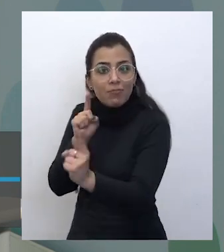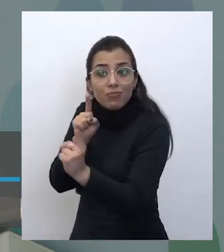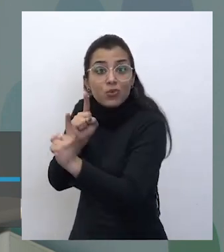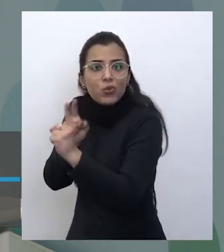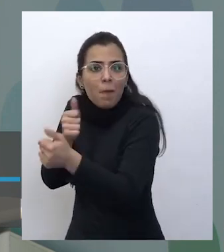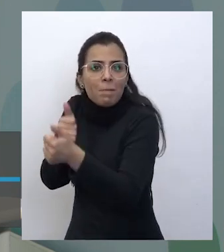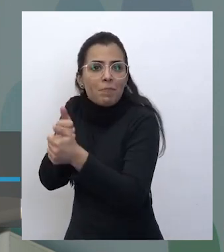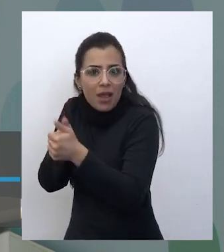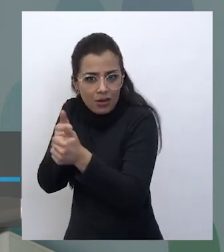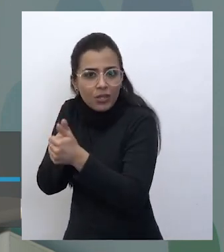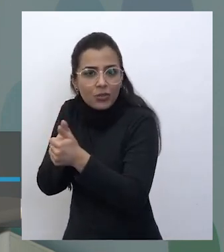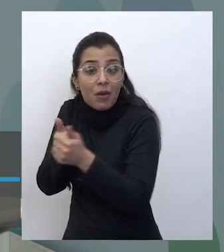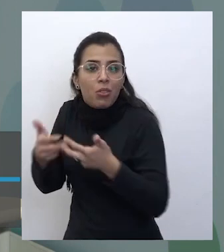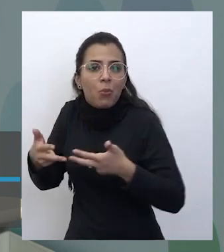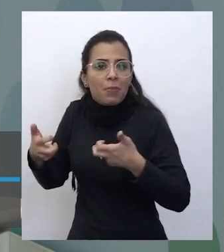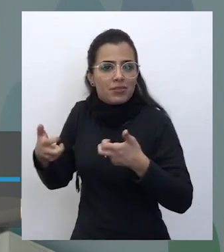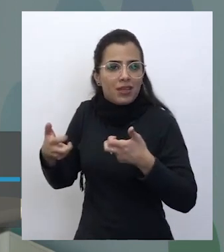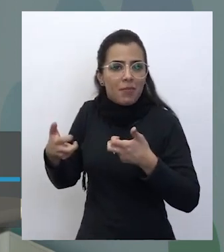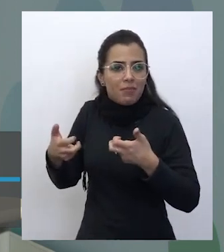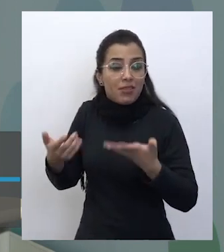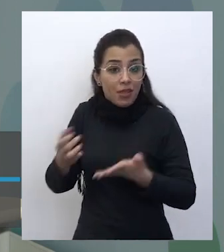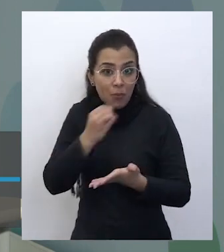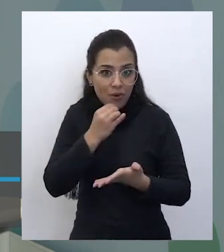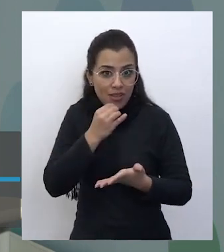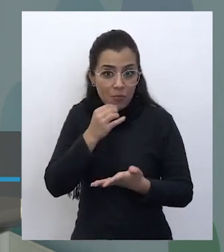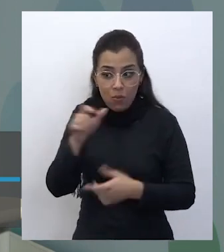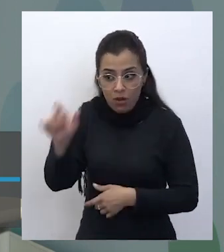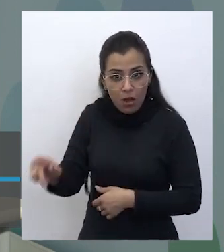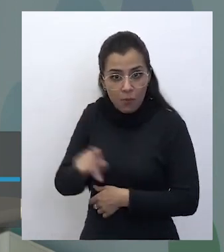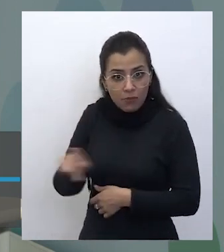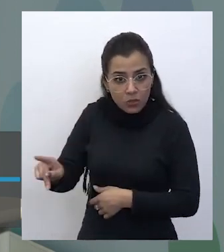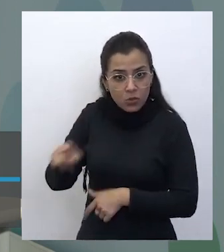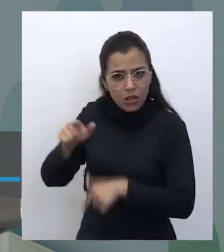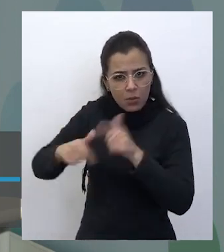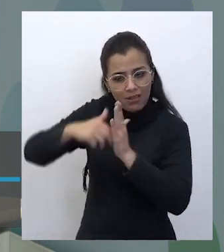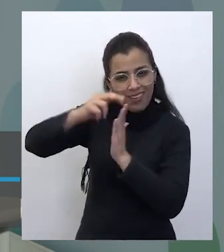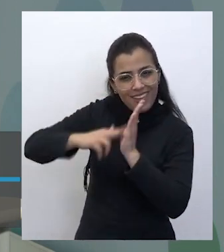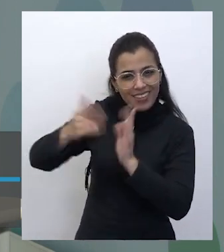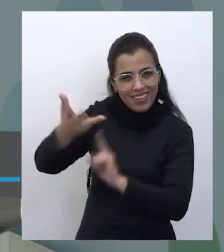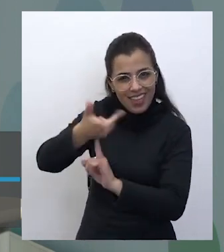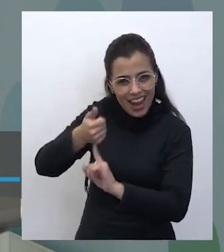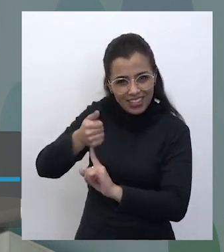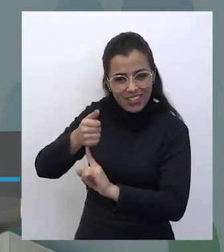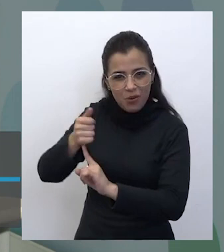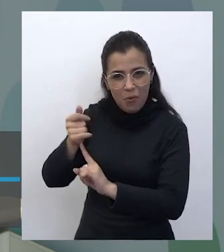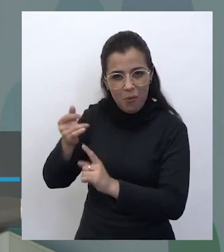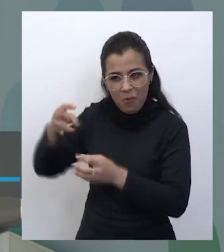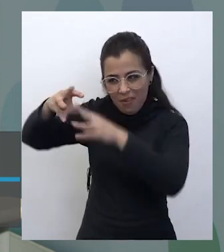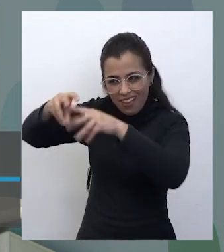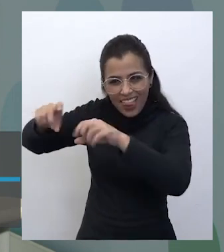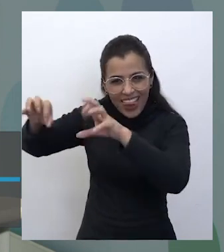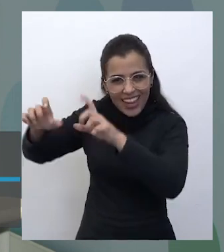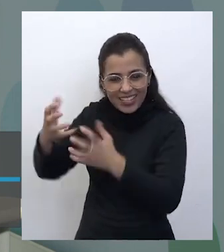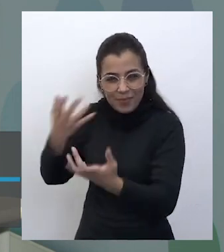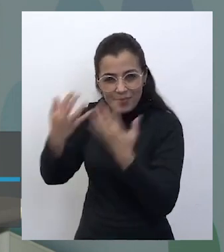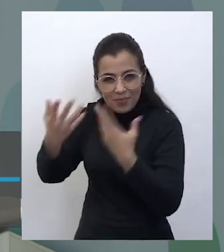trabalha com glitter e eu não encosto na professora, mas eu saio com glitter, ou seja, é muito fácil contrair esse vírus. Mas,